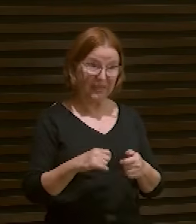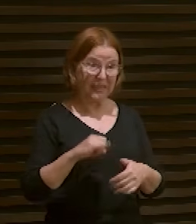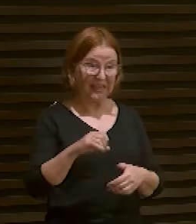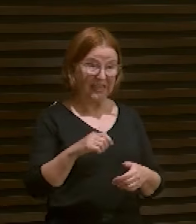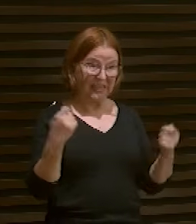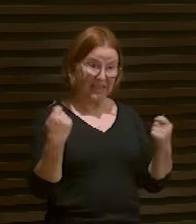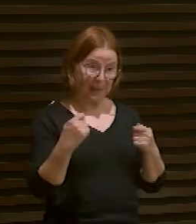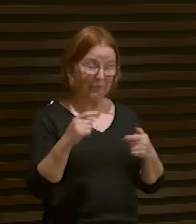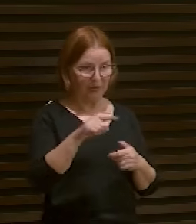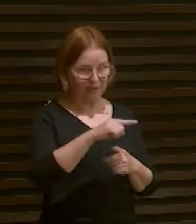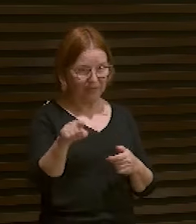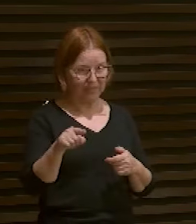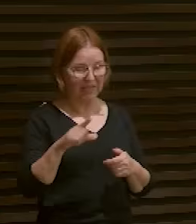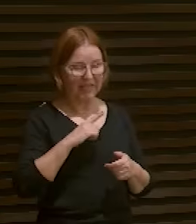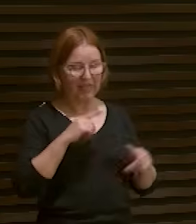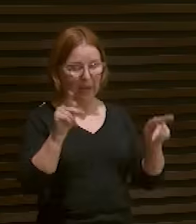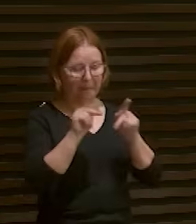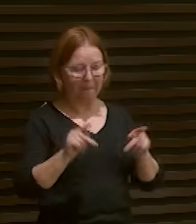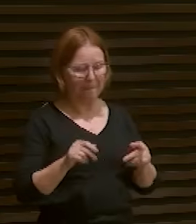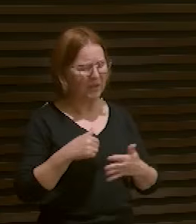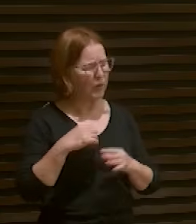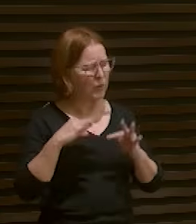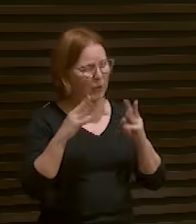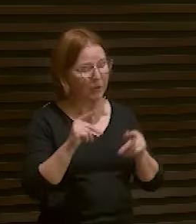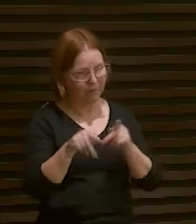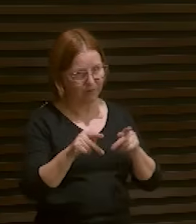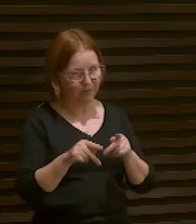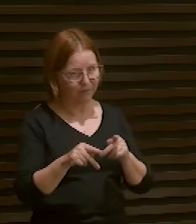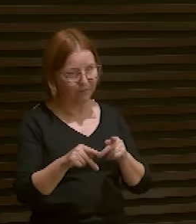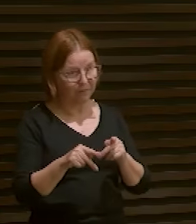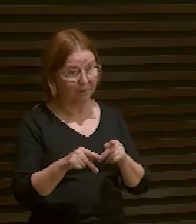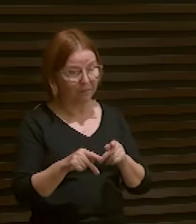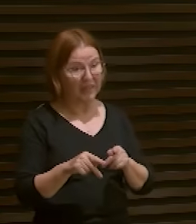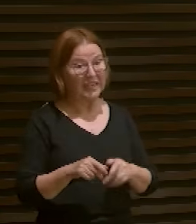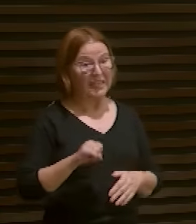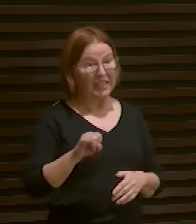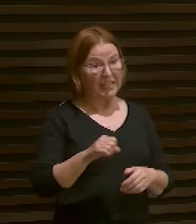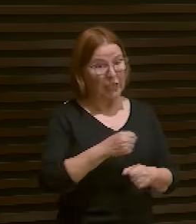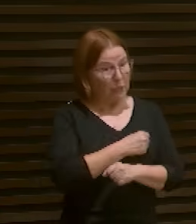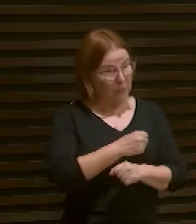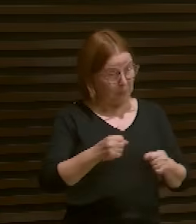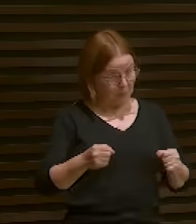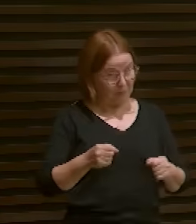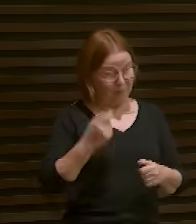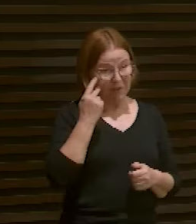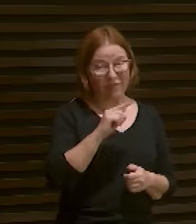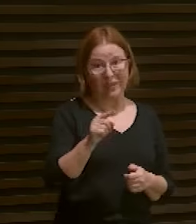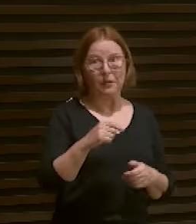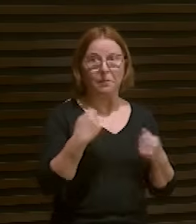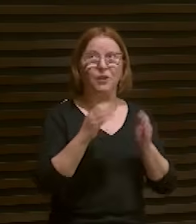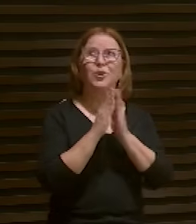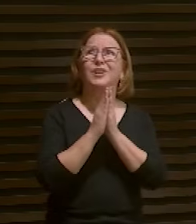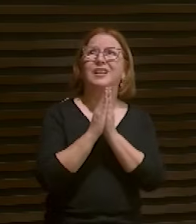vós, tende paz com todos os homens. E quando é impossível para você, eu preciso da possibilidade de falar, Senhor,